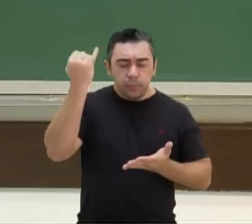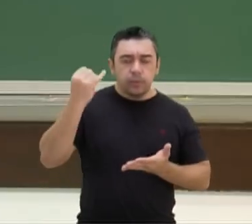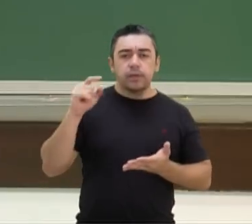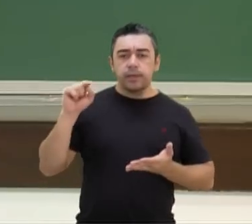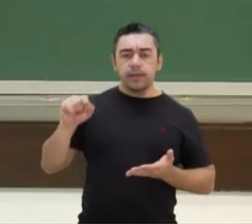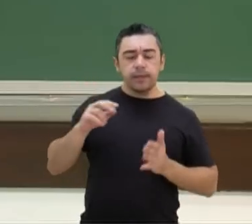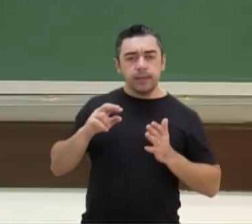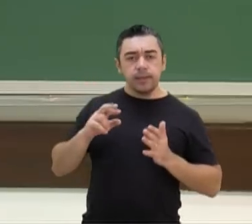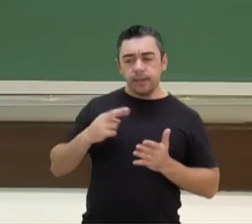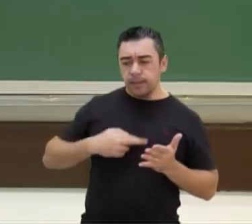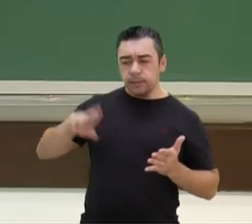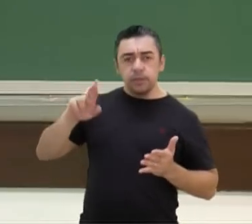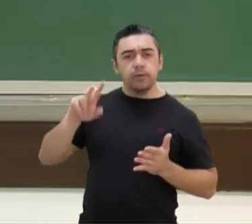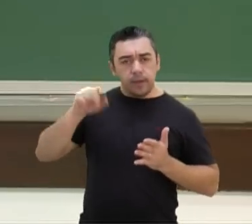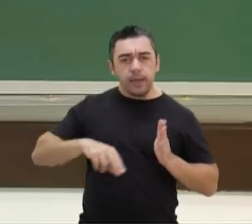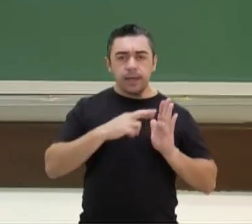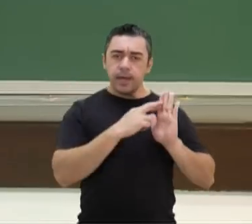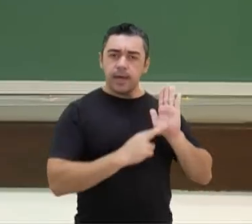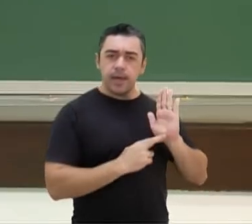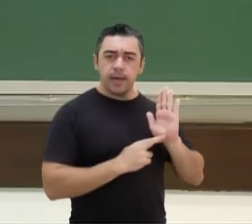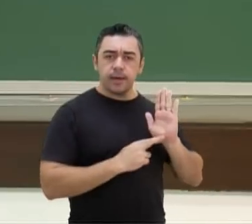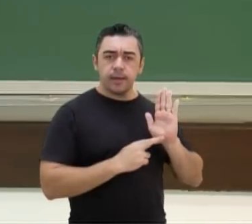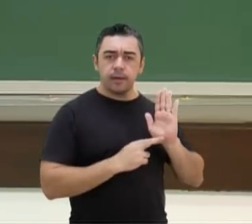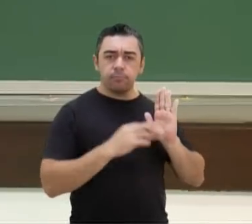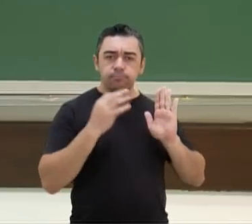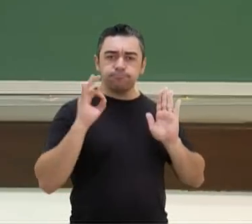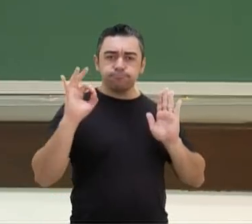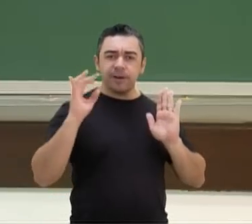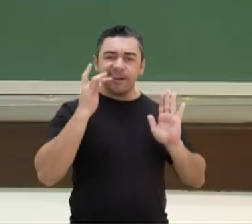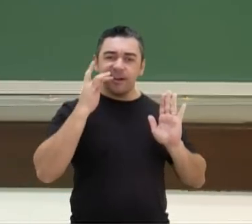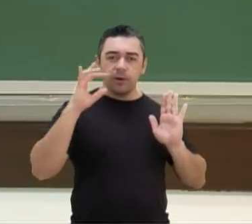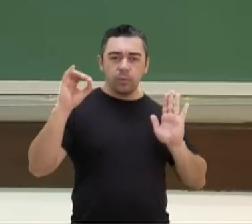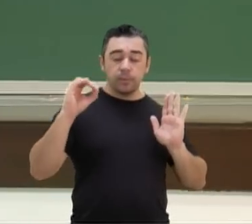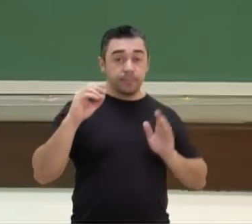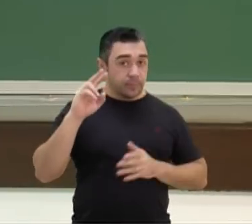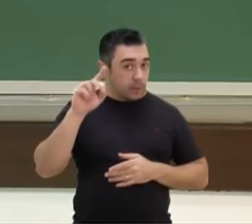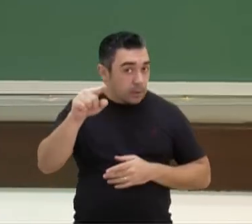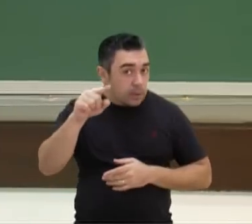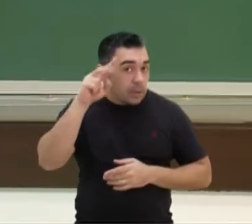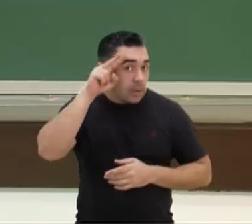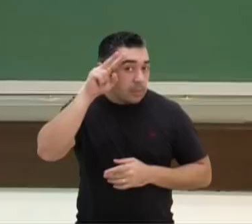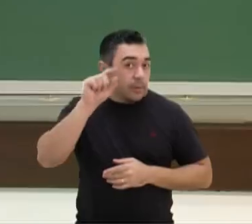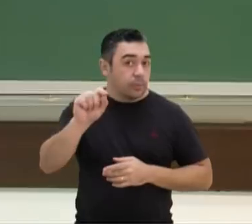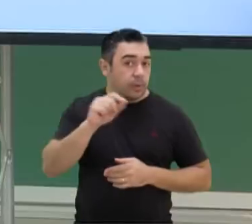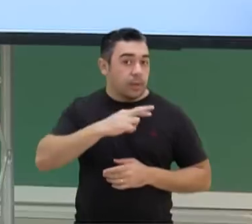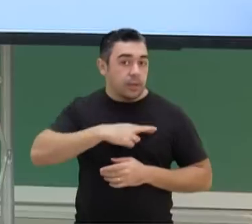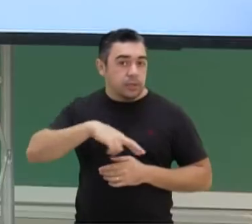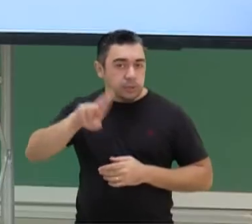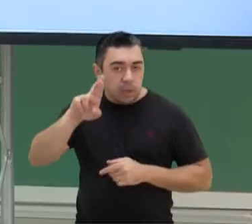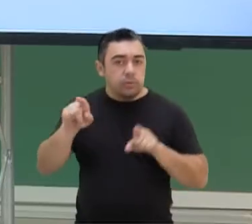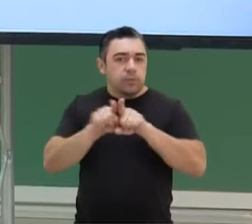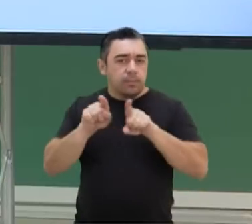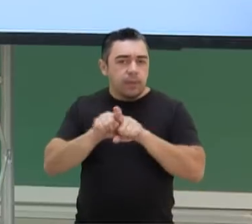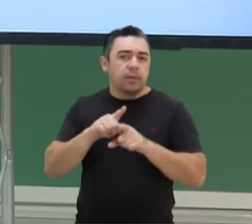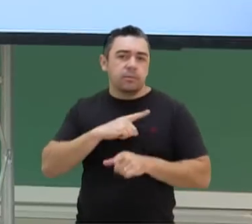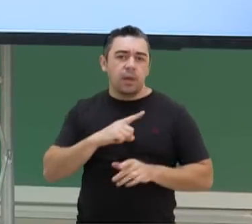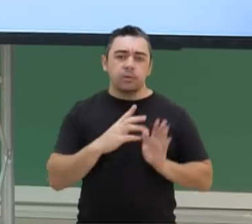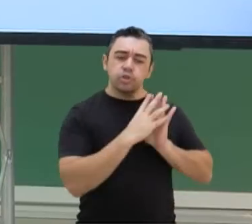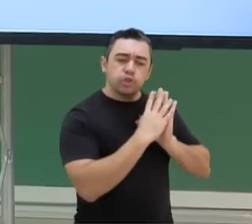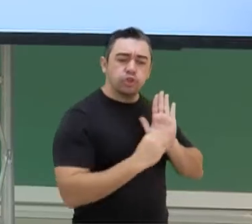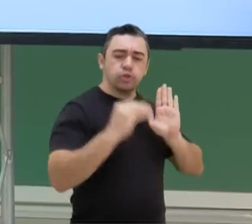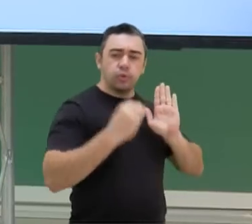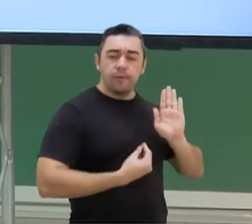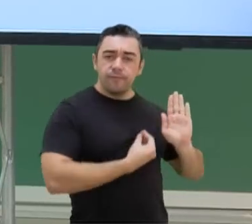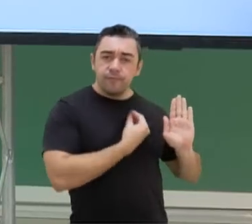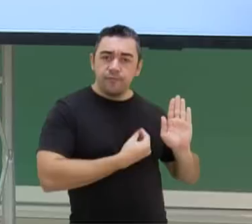então, é a regra de ouro. E quando falamos em religião, lembrando, temos também filosofias de vida oriental, que